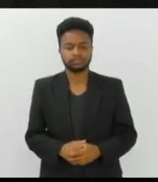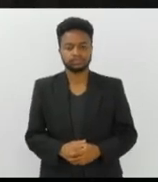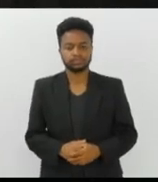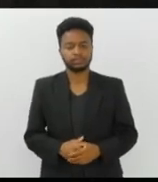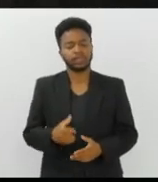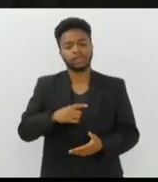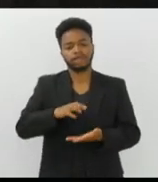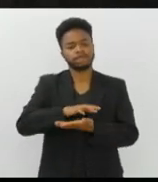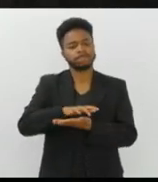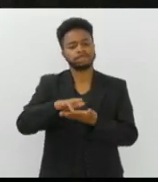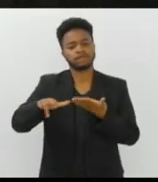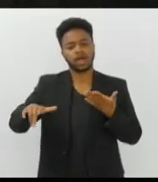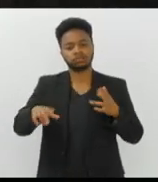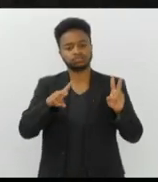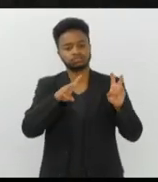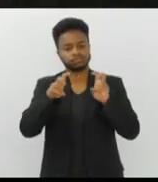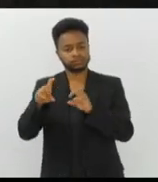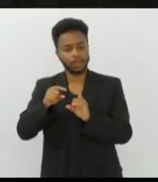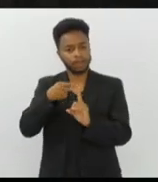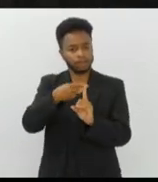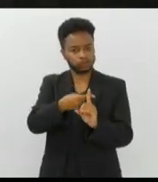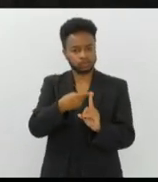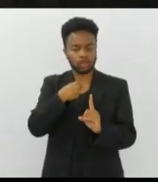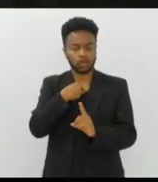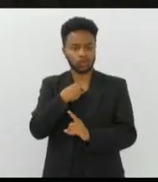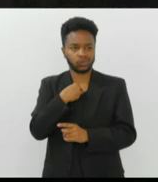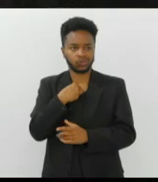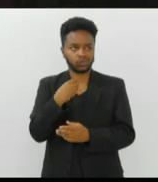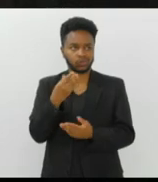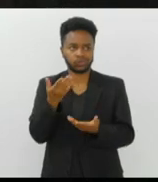Vários pontos positivos que eu não vou